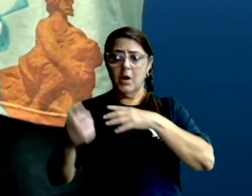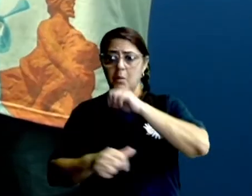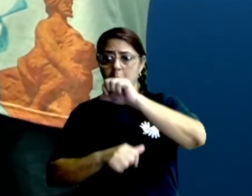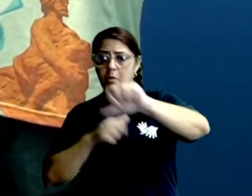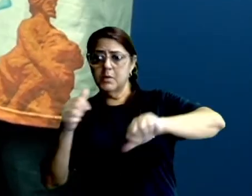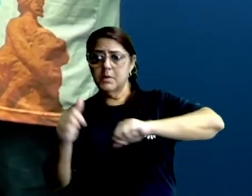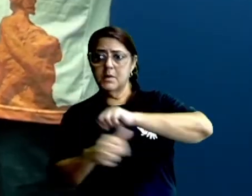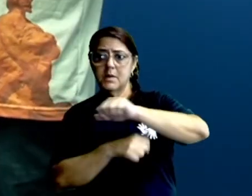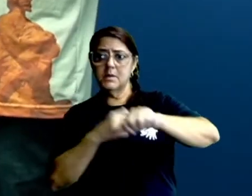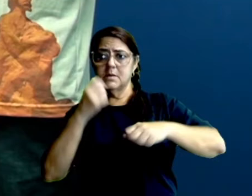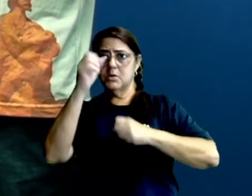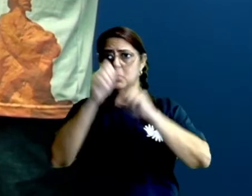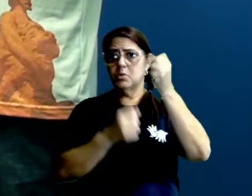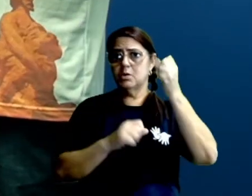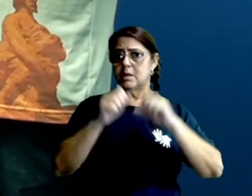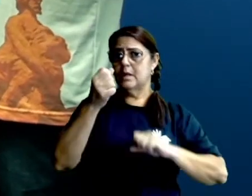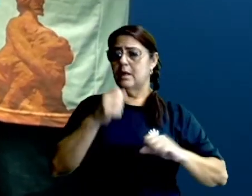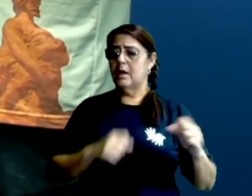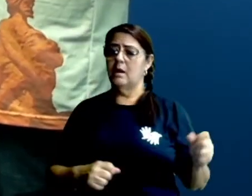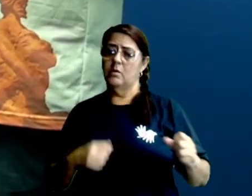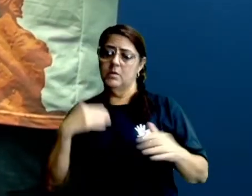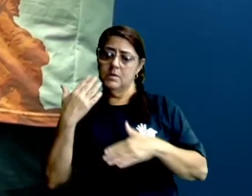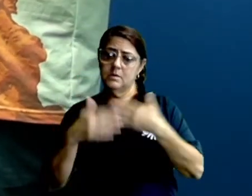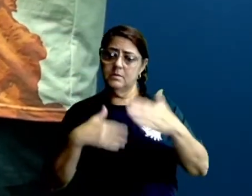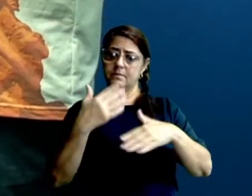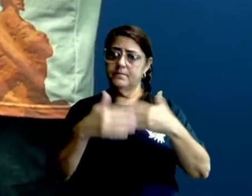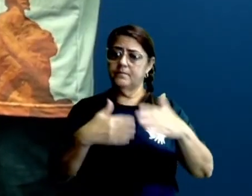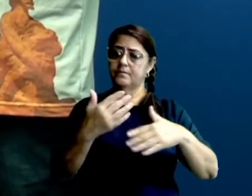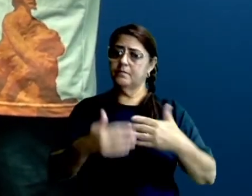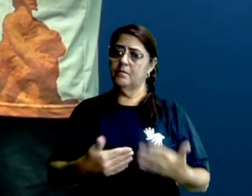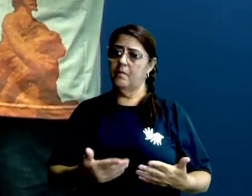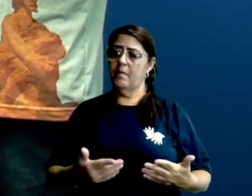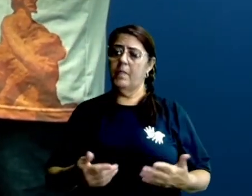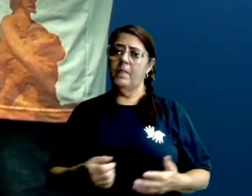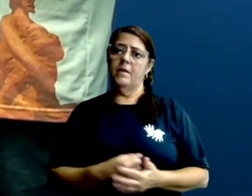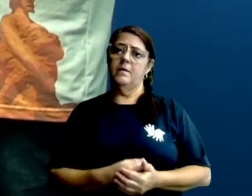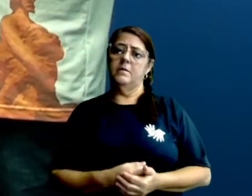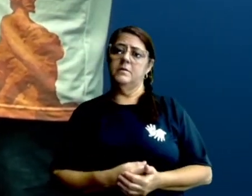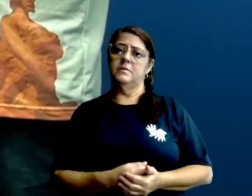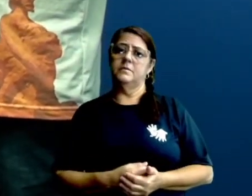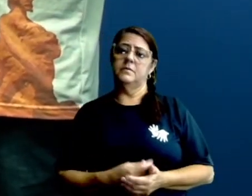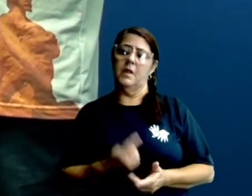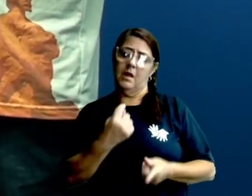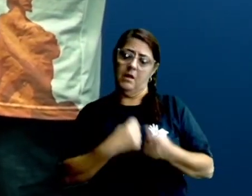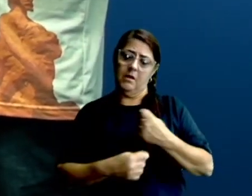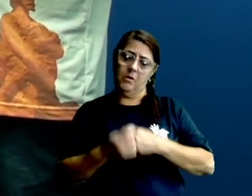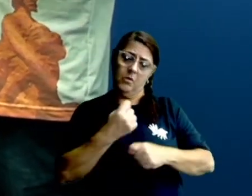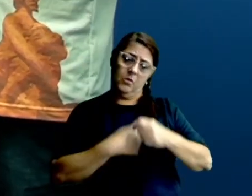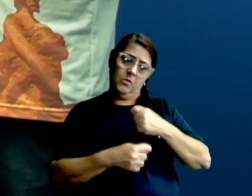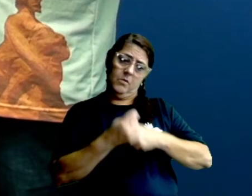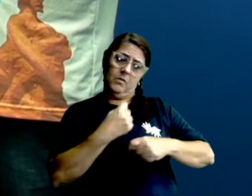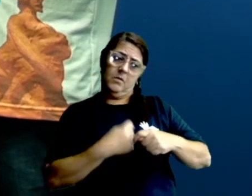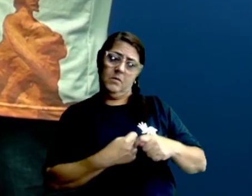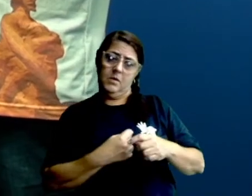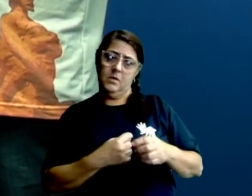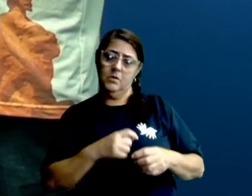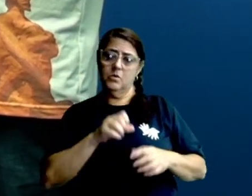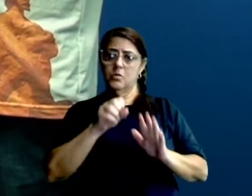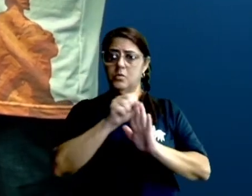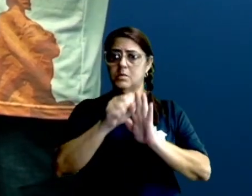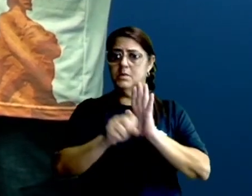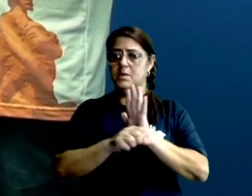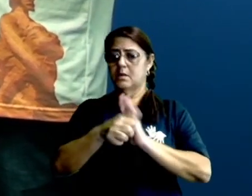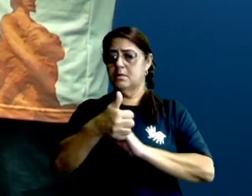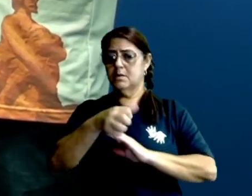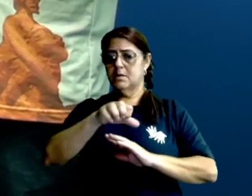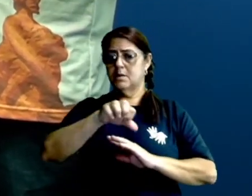industriais e se desenvolver bastante economicamente, e a partir do século